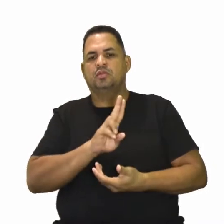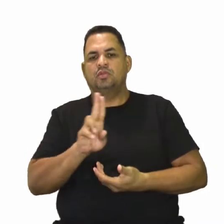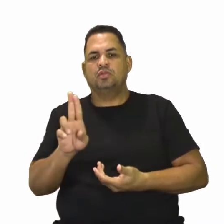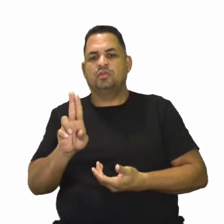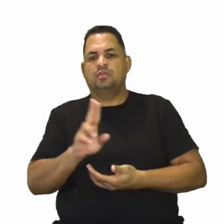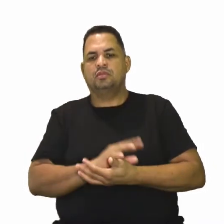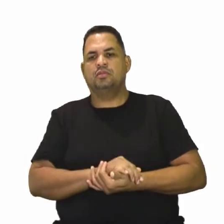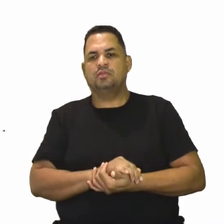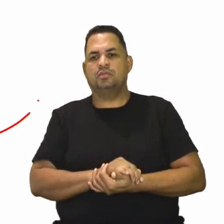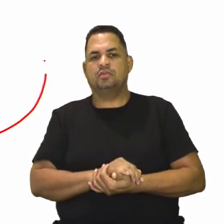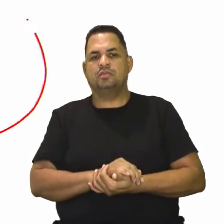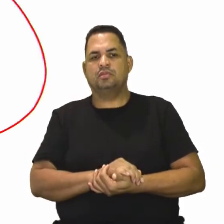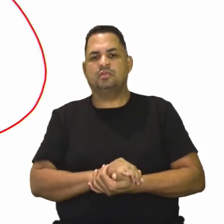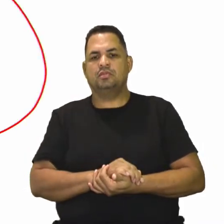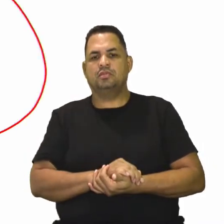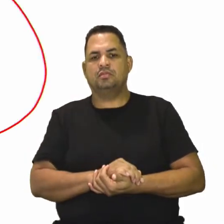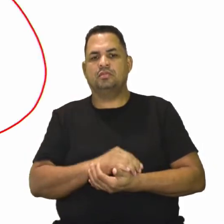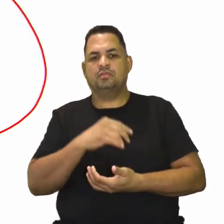aqui para vocês,